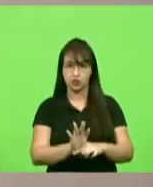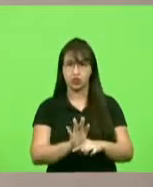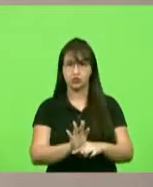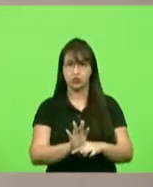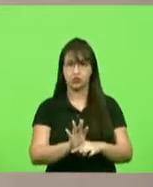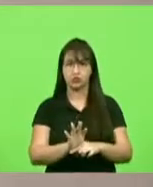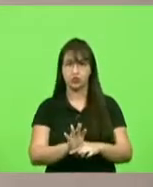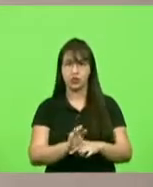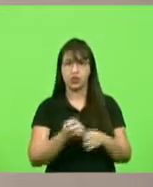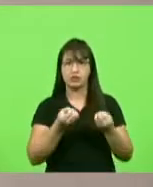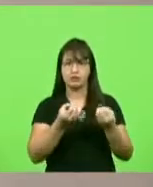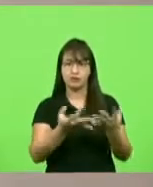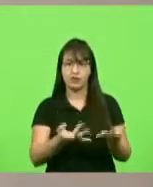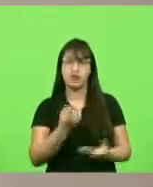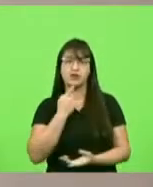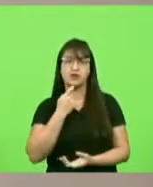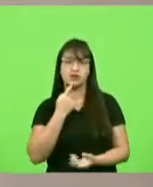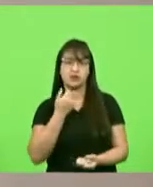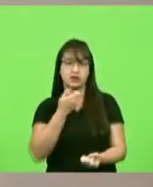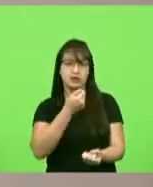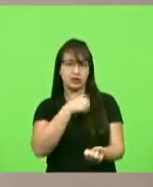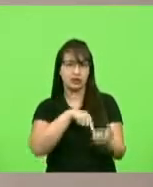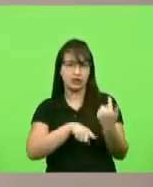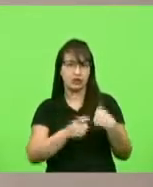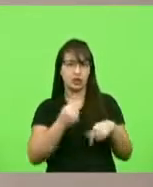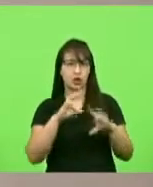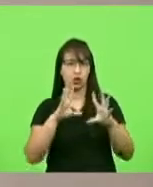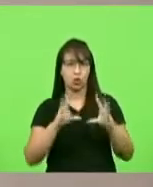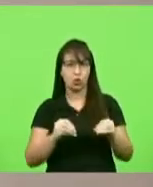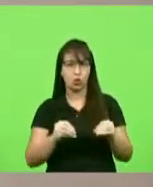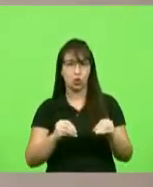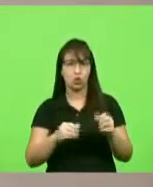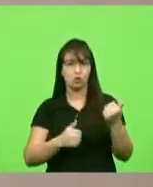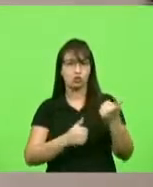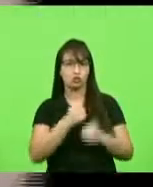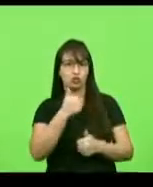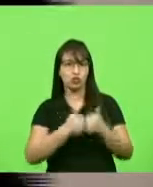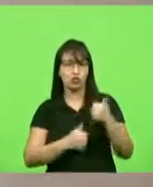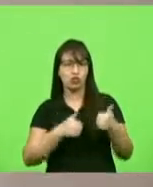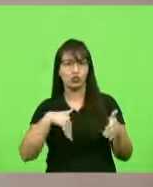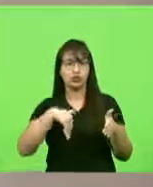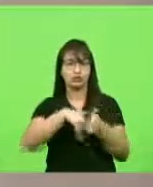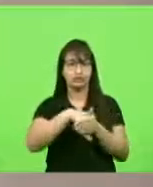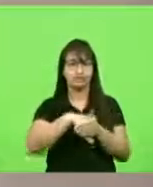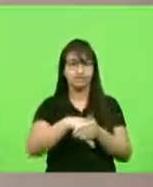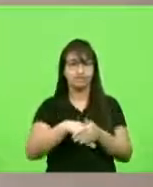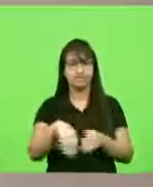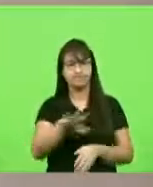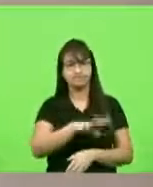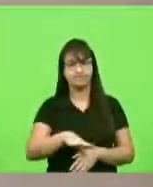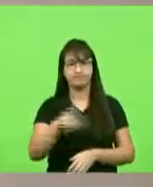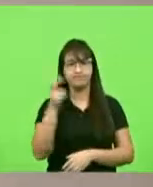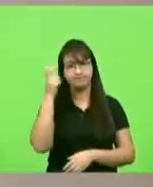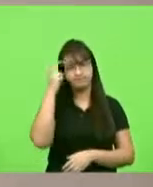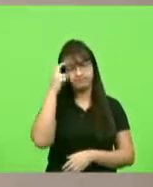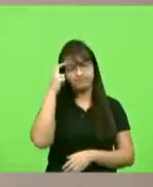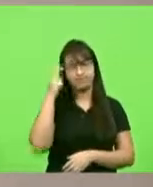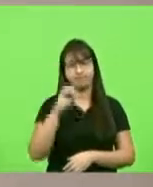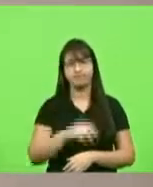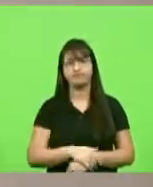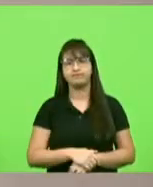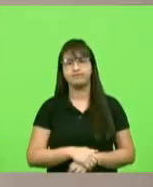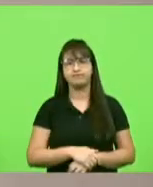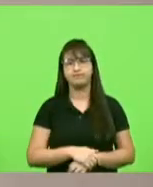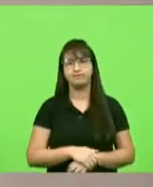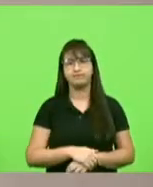competições esportivas e eventos culturais, bem como em clube de futebol, no âmbito do Estado de Santa Catarina. Deputados que aprovam, permaneçam como